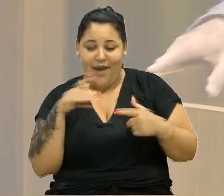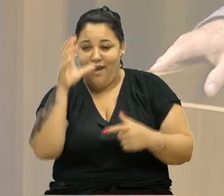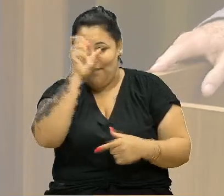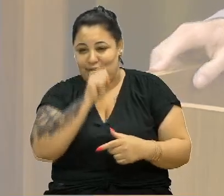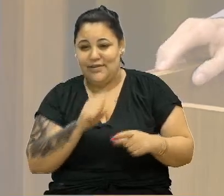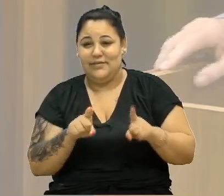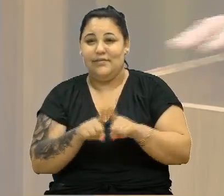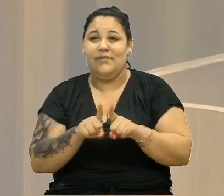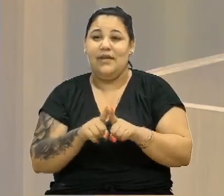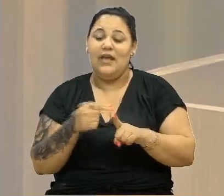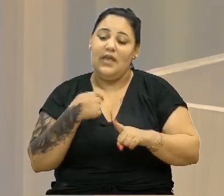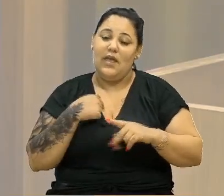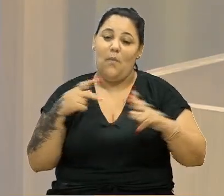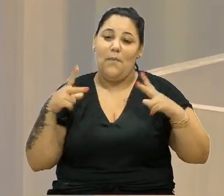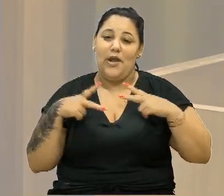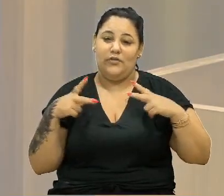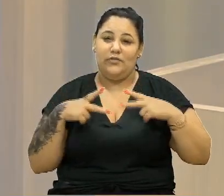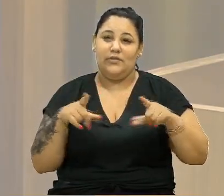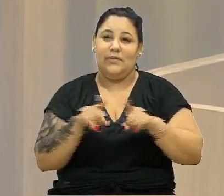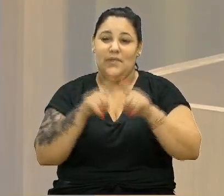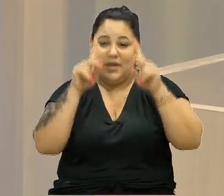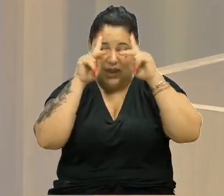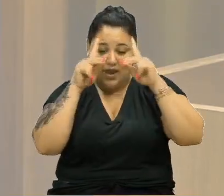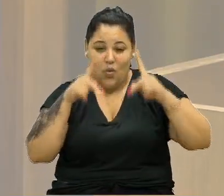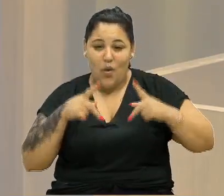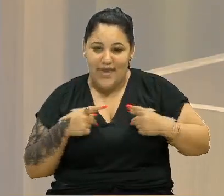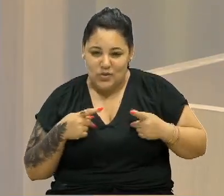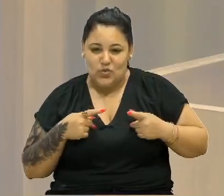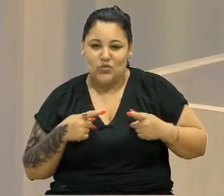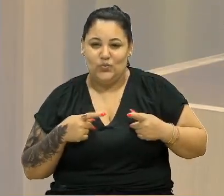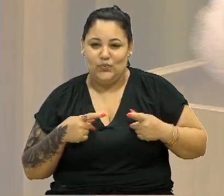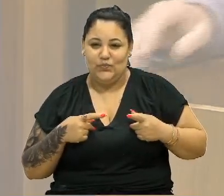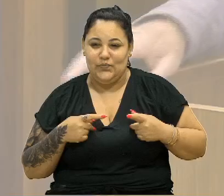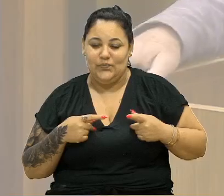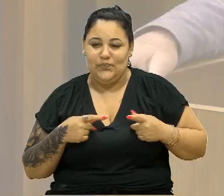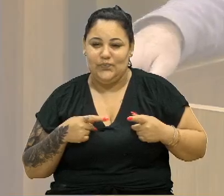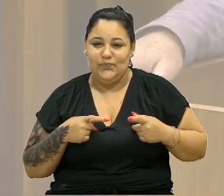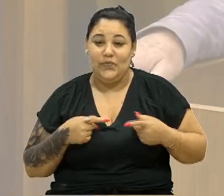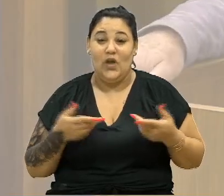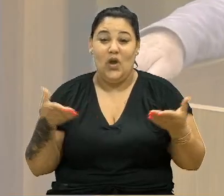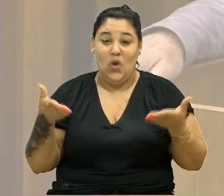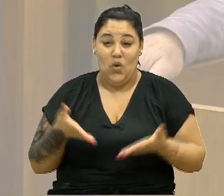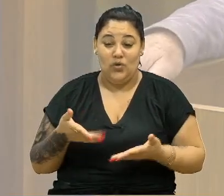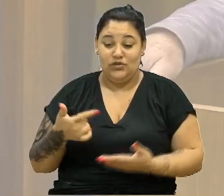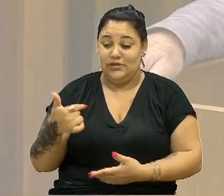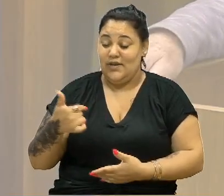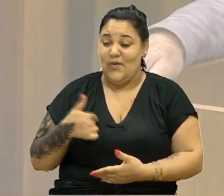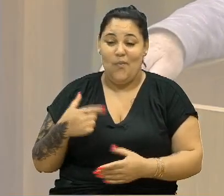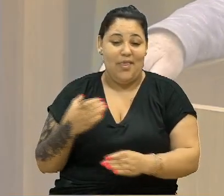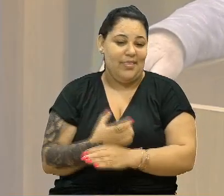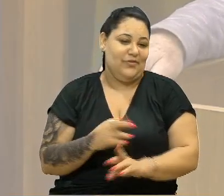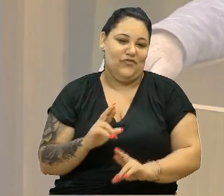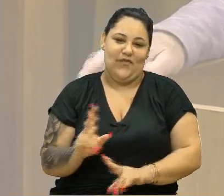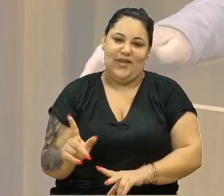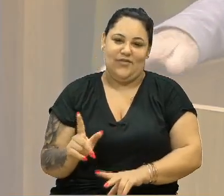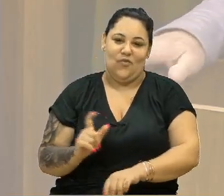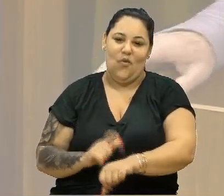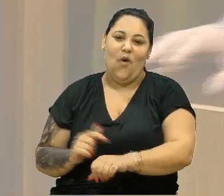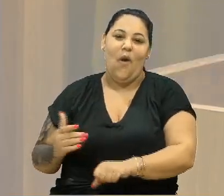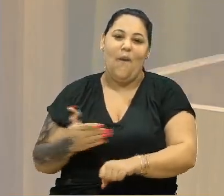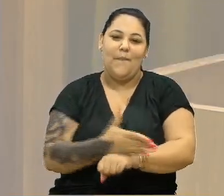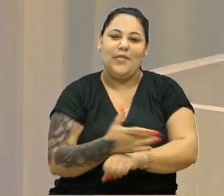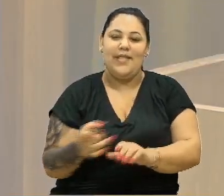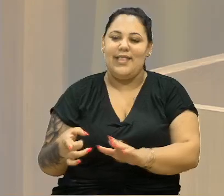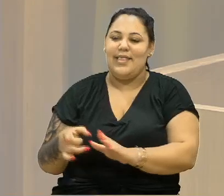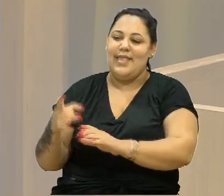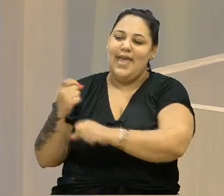eu particularmente reconheço que hoje sou muito diferente de como entrei. E senti